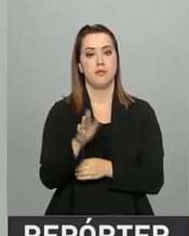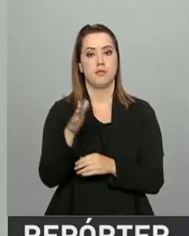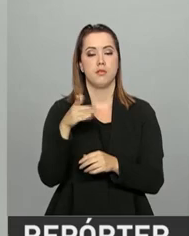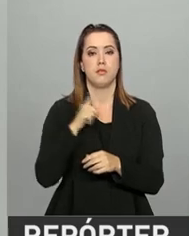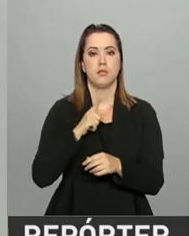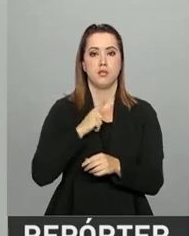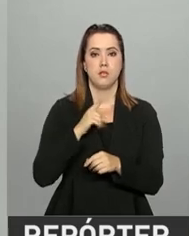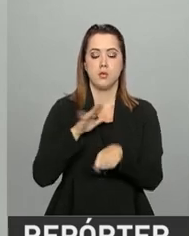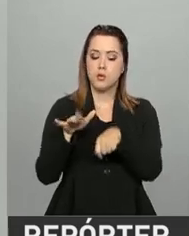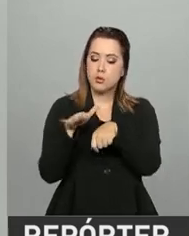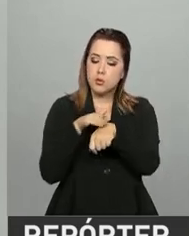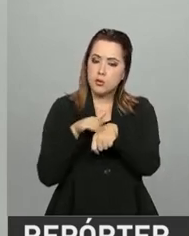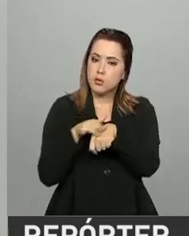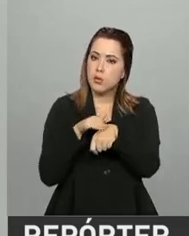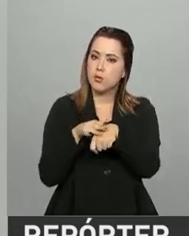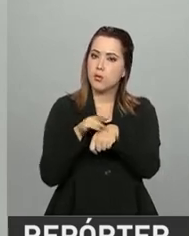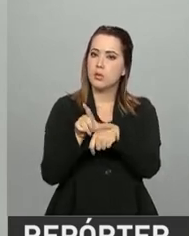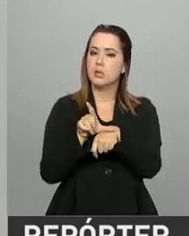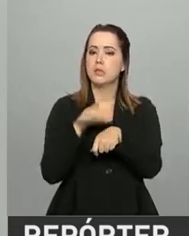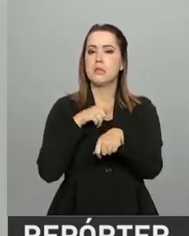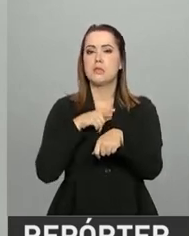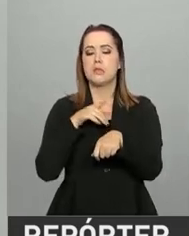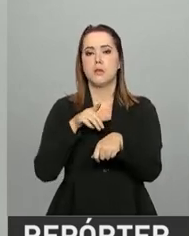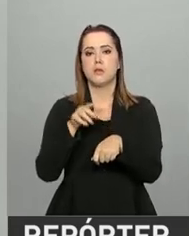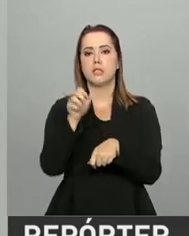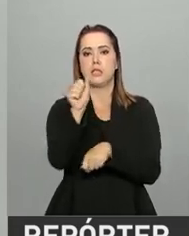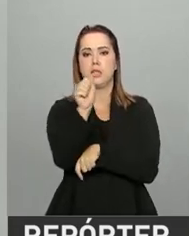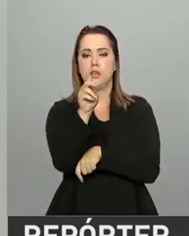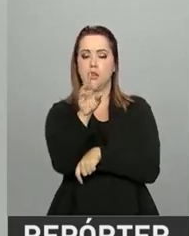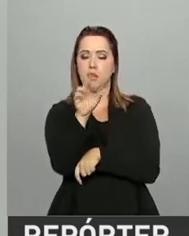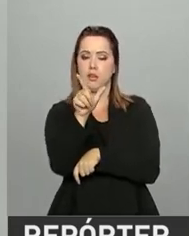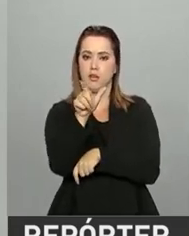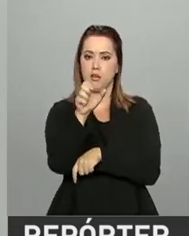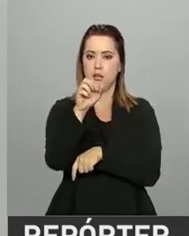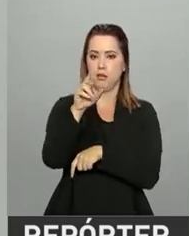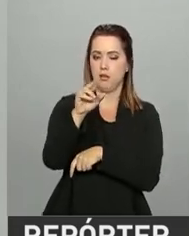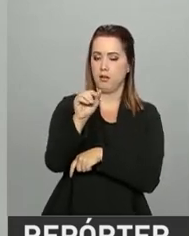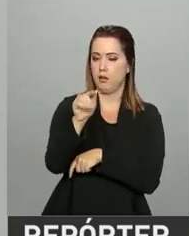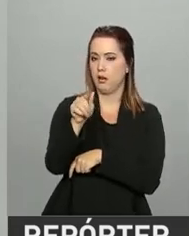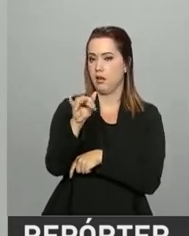de sensibilidade, teste de irritação, dependendo da pele.